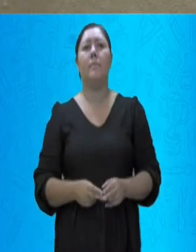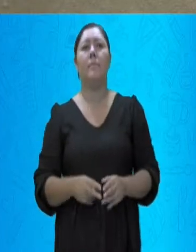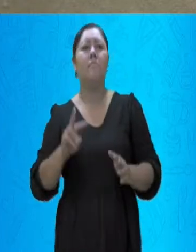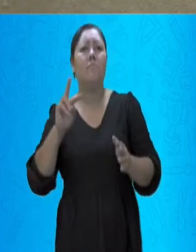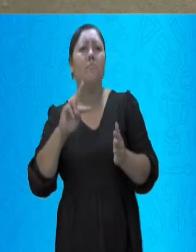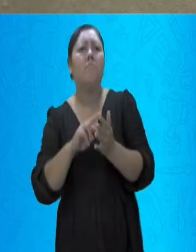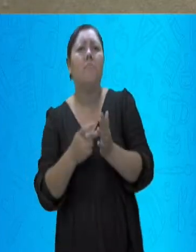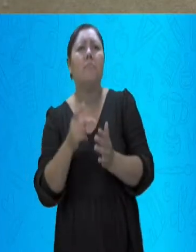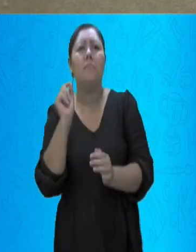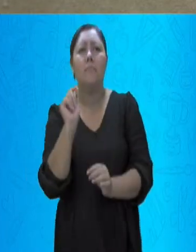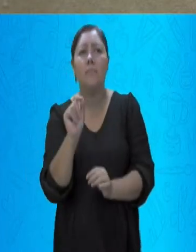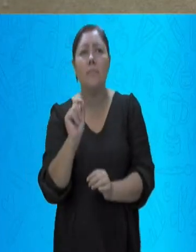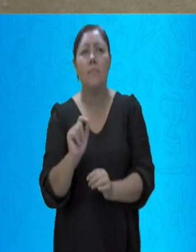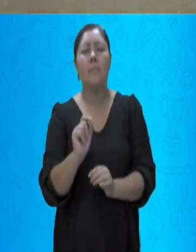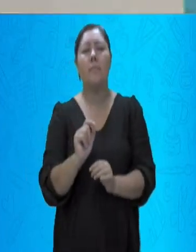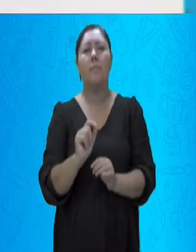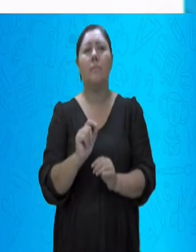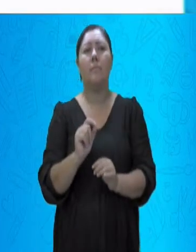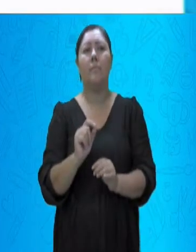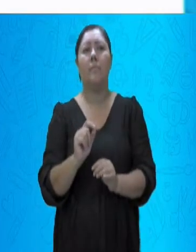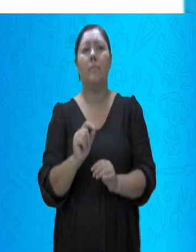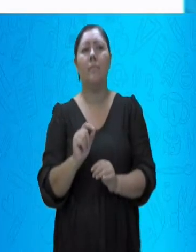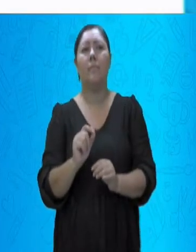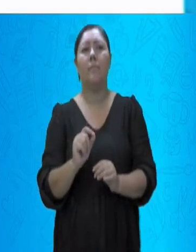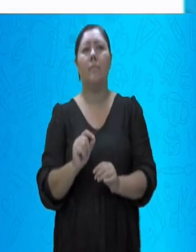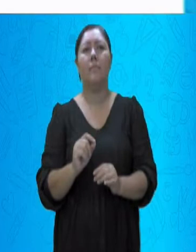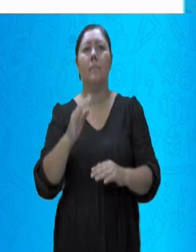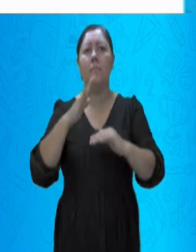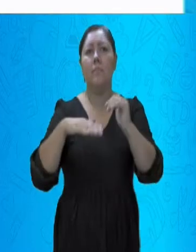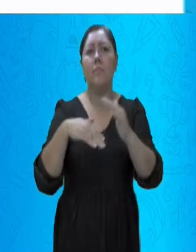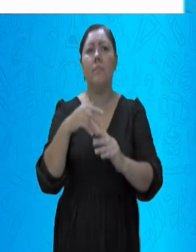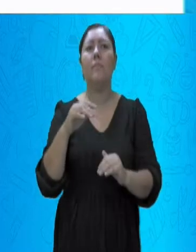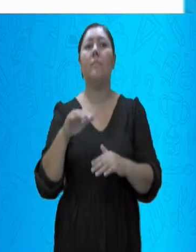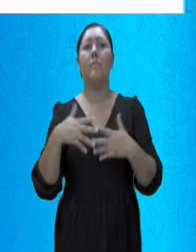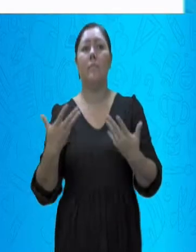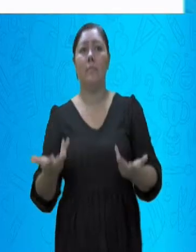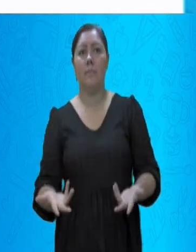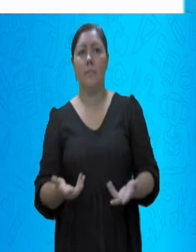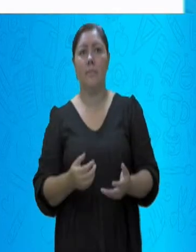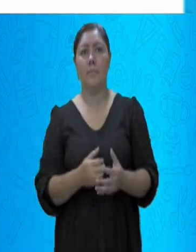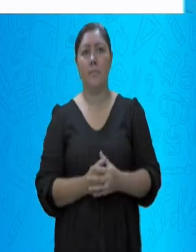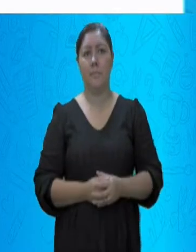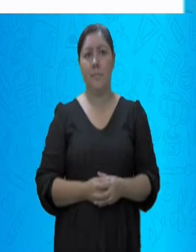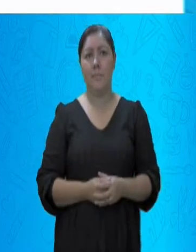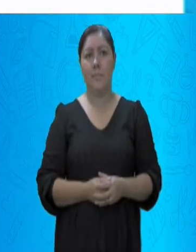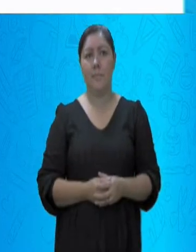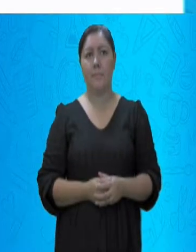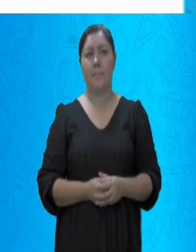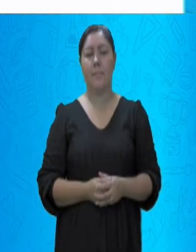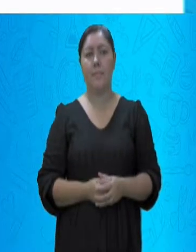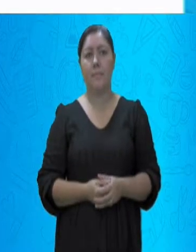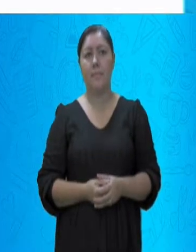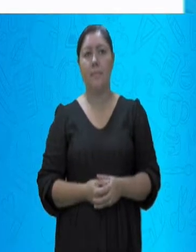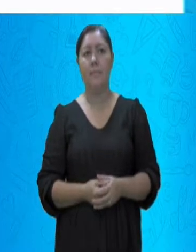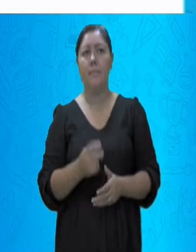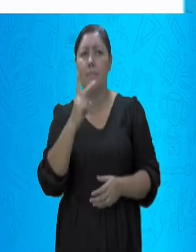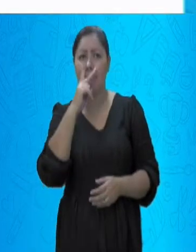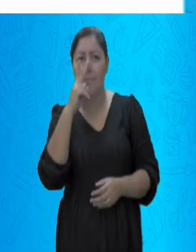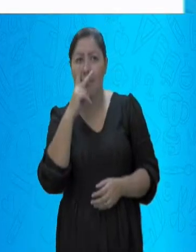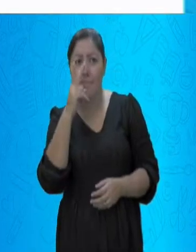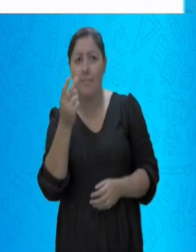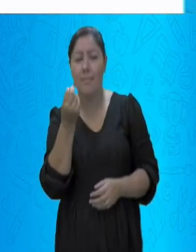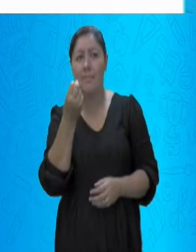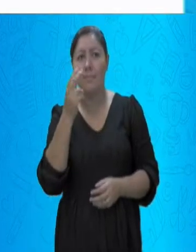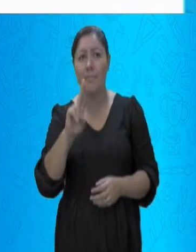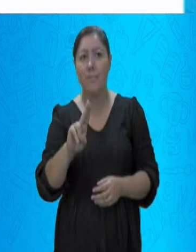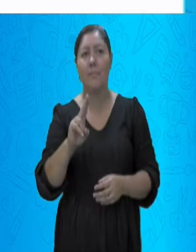que serve? Os sinônimos correspondem às palavras que apresentam conceitos parecidos ou muito